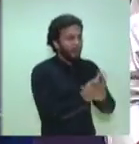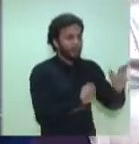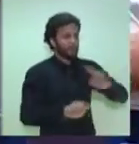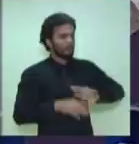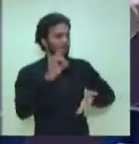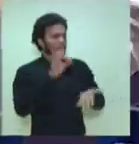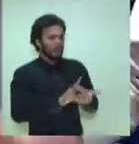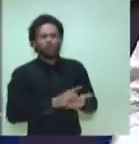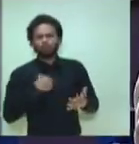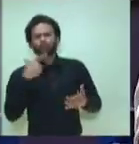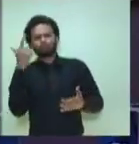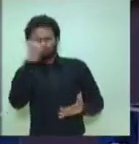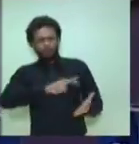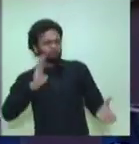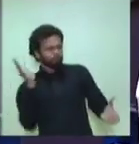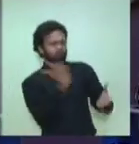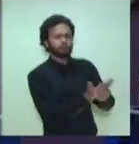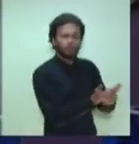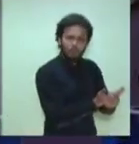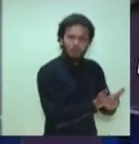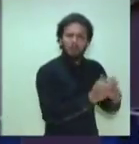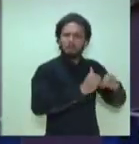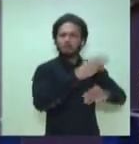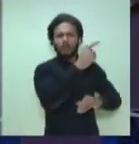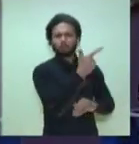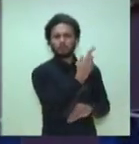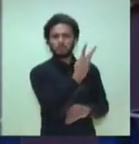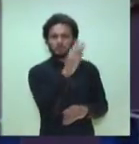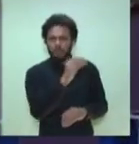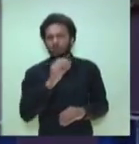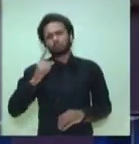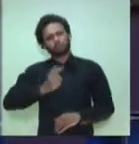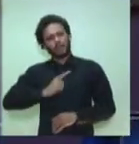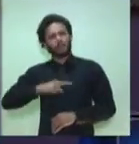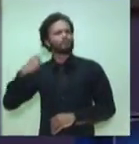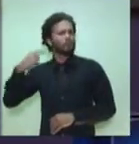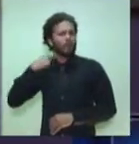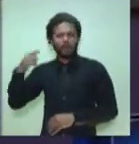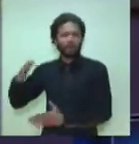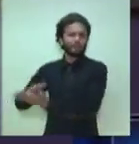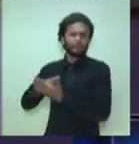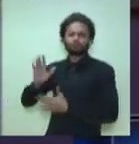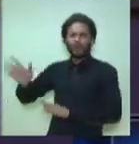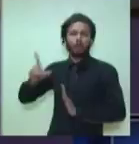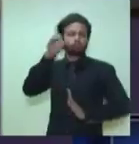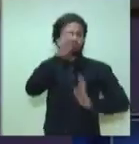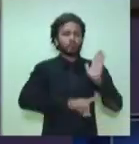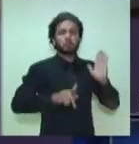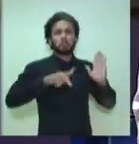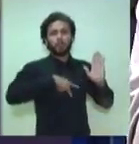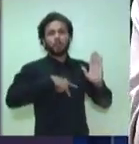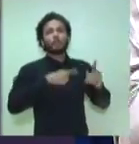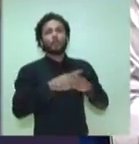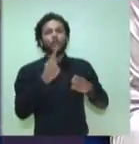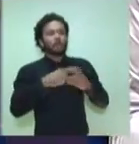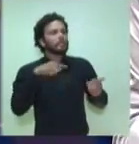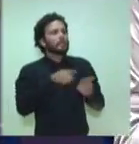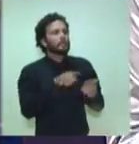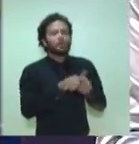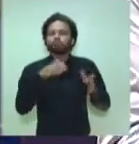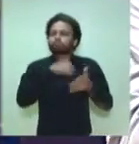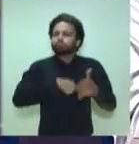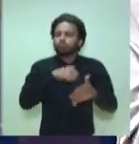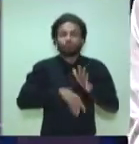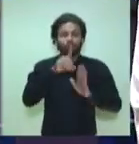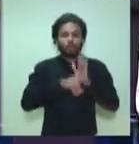vou entrar mais outras 300, enfim, e não é culpa minha, eu tenho advogado, eu estou a fim de defender os meus direitos, assim como defendo os direitos dos